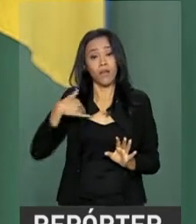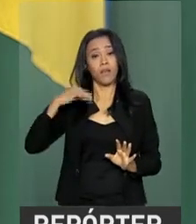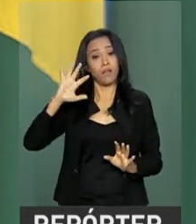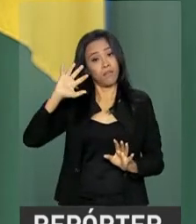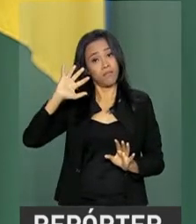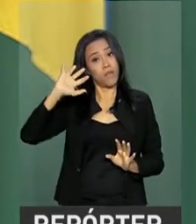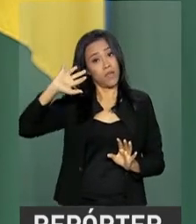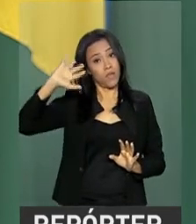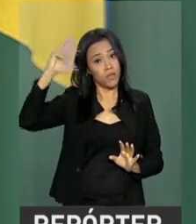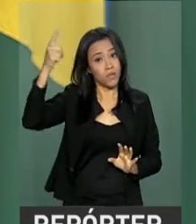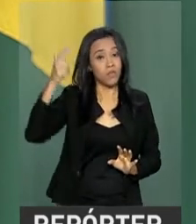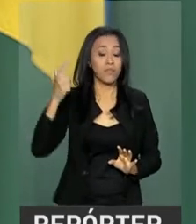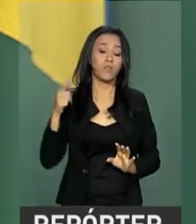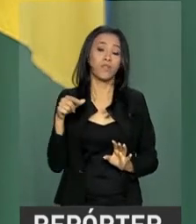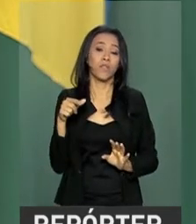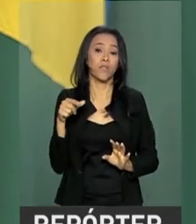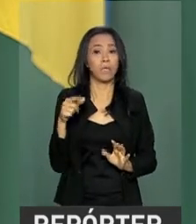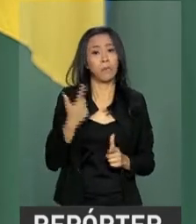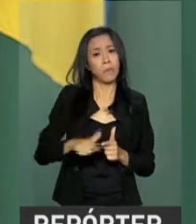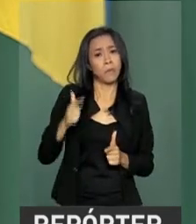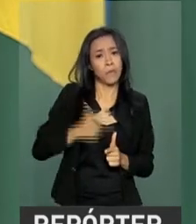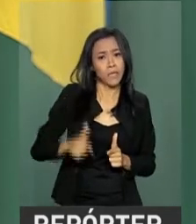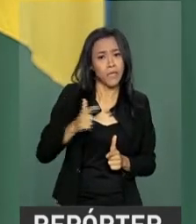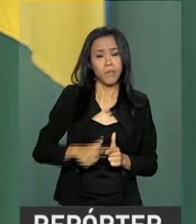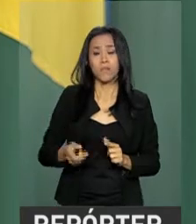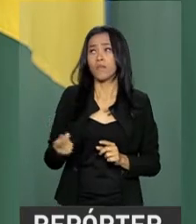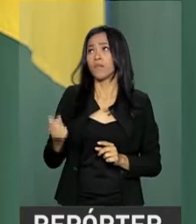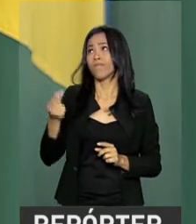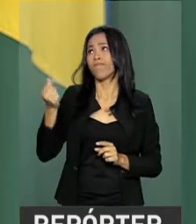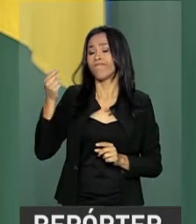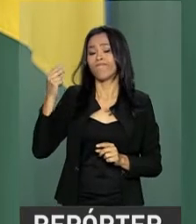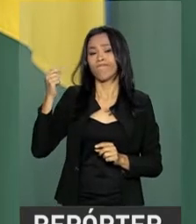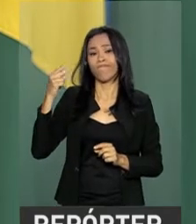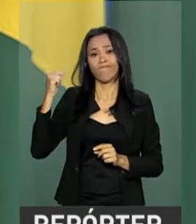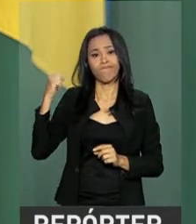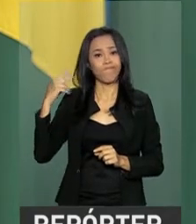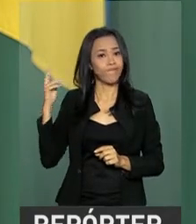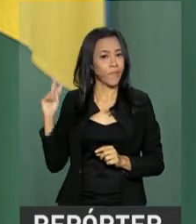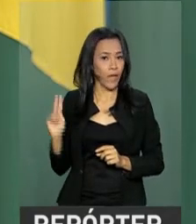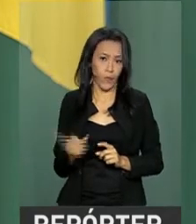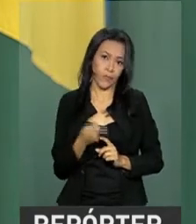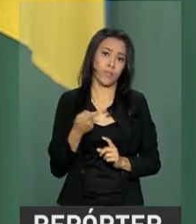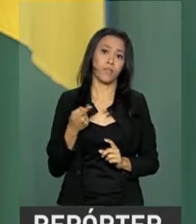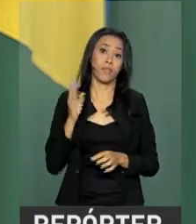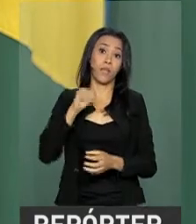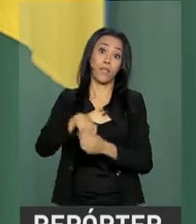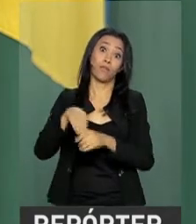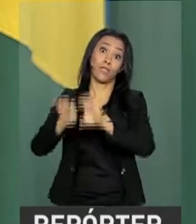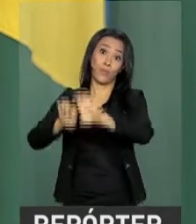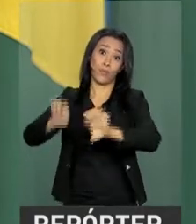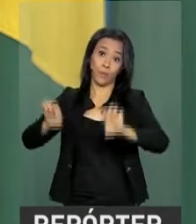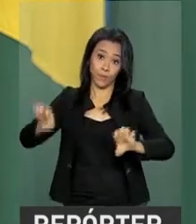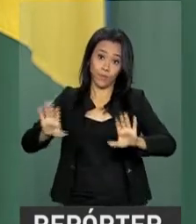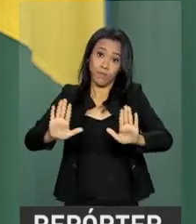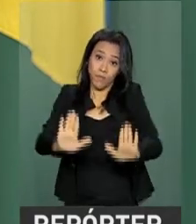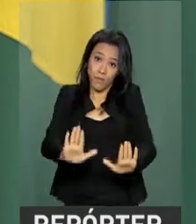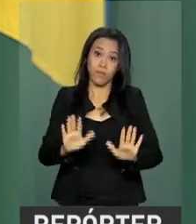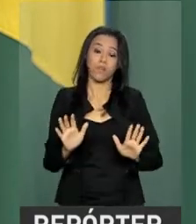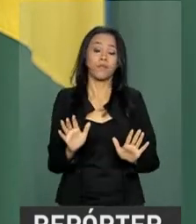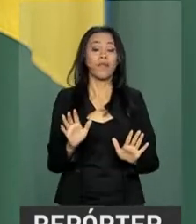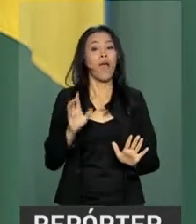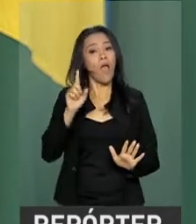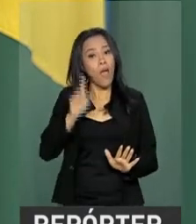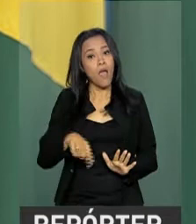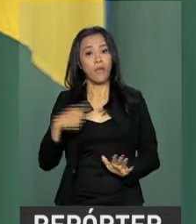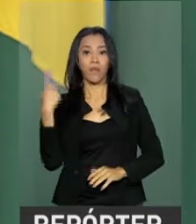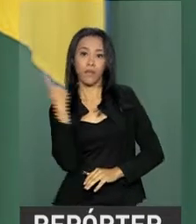da noite para o dia problemas que são antigos estruturais mas o fato é que